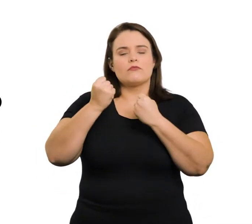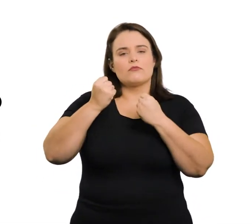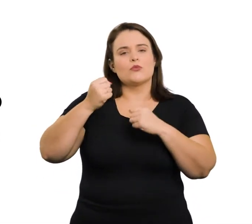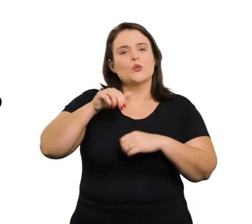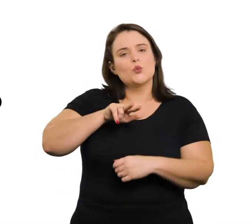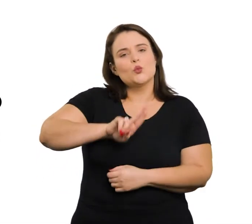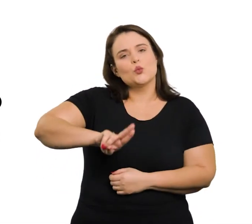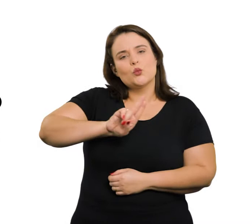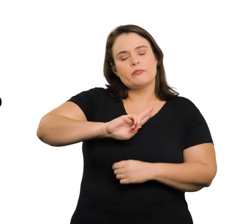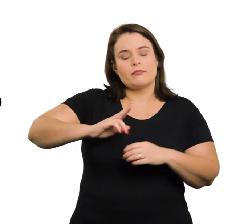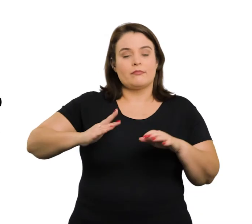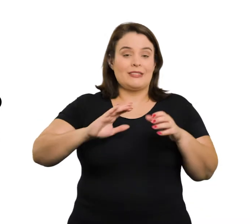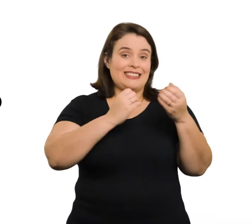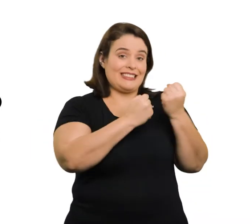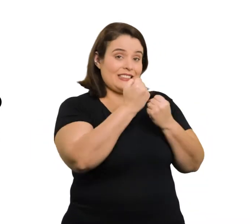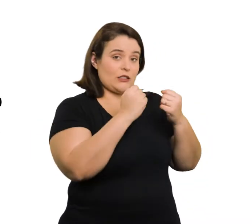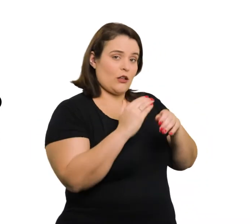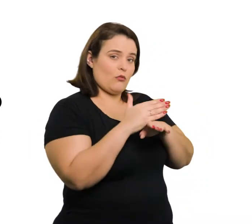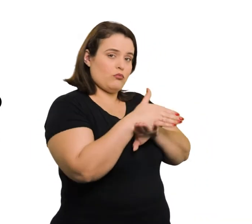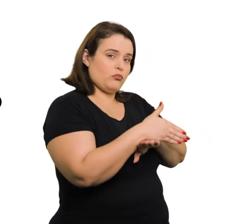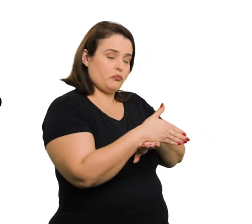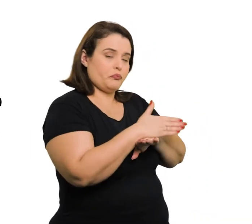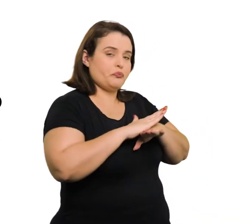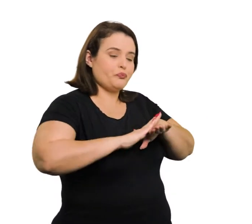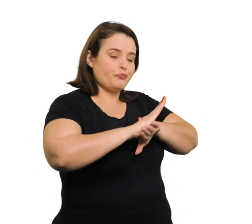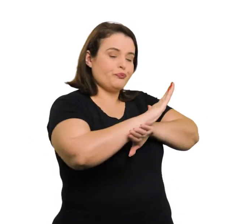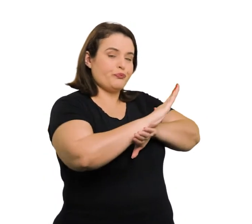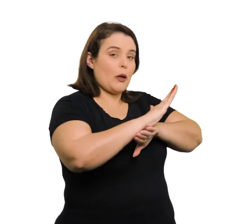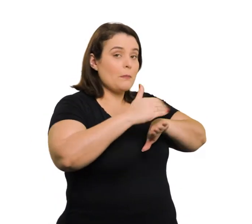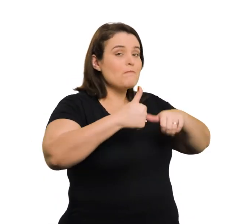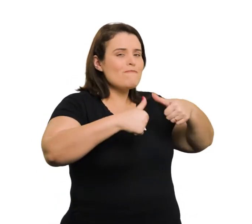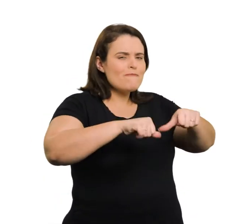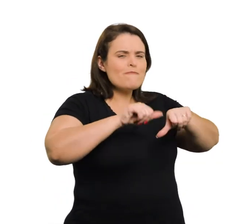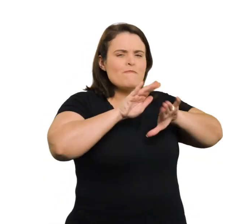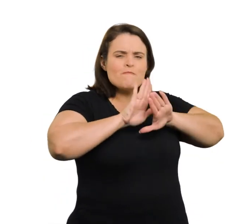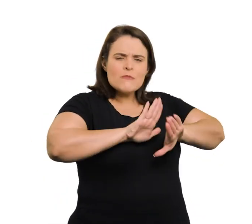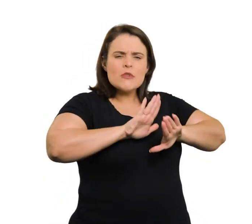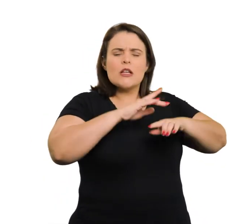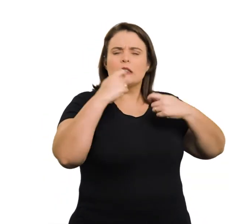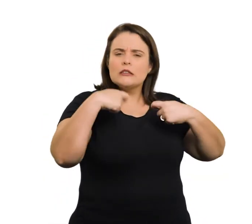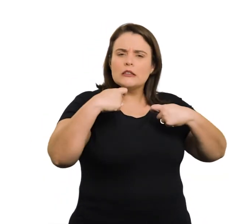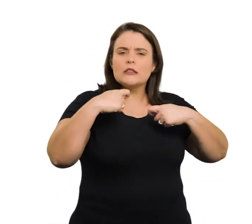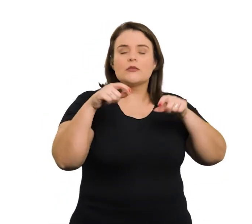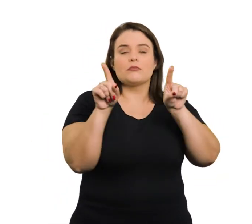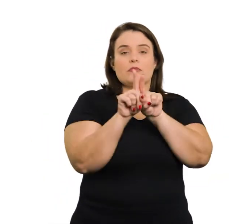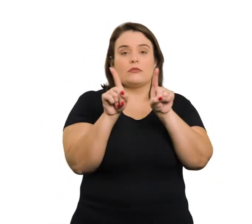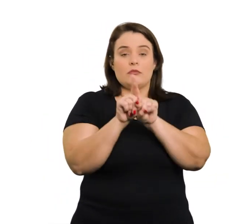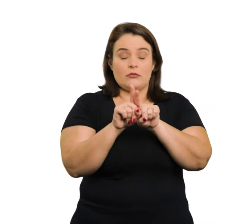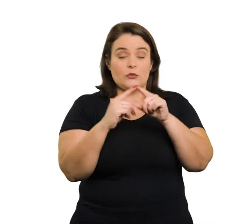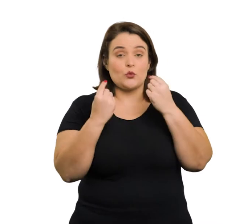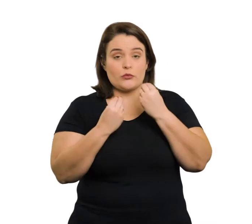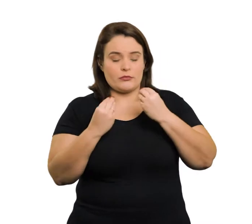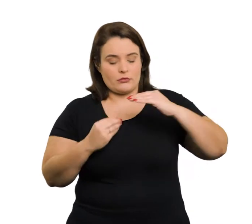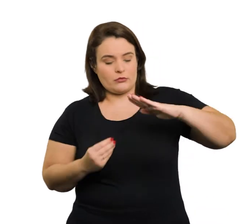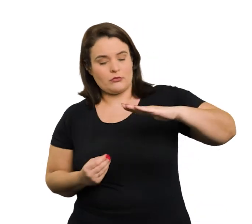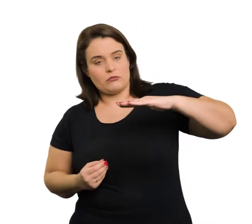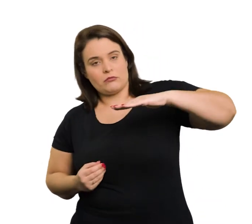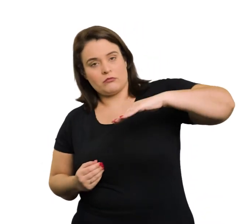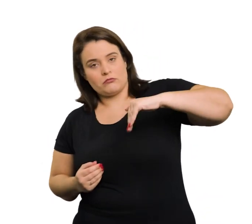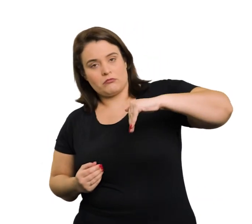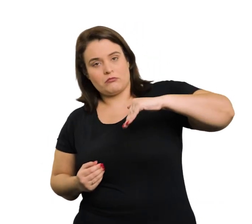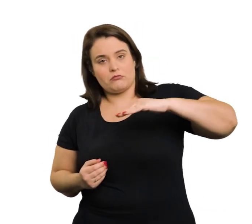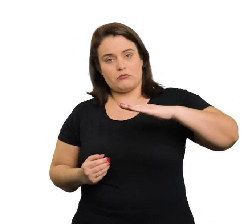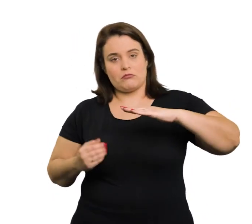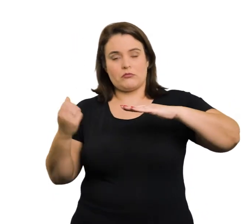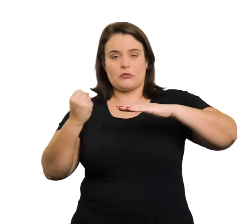quando utilizado como faixa de acesso a garagens e estacionamentos, como também no rebaixamento de calçadas e